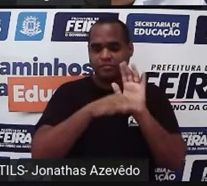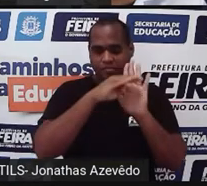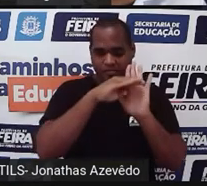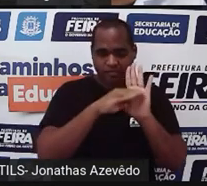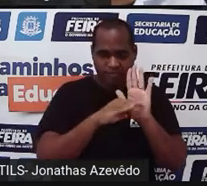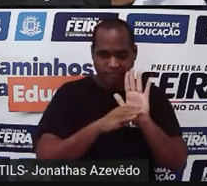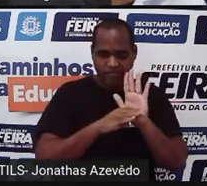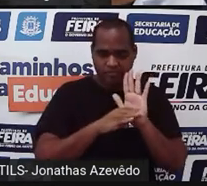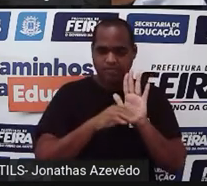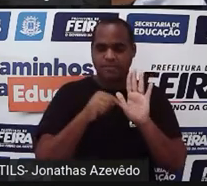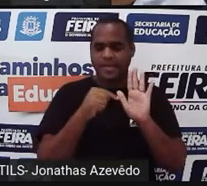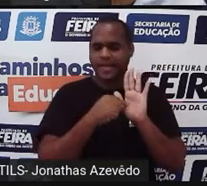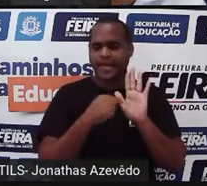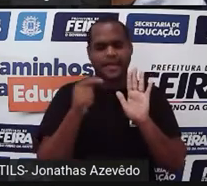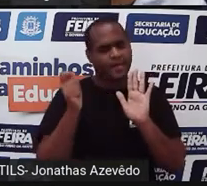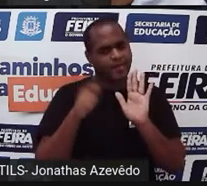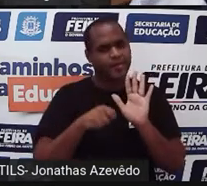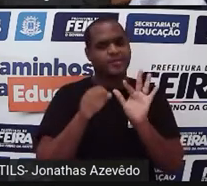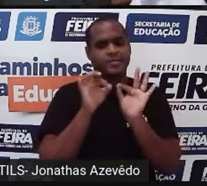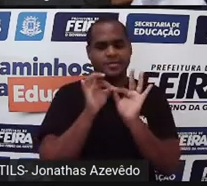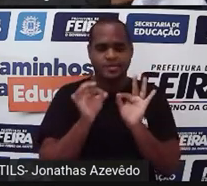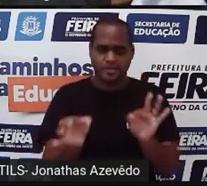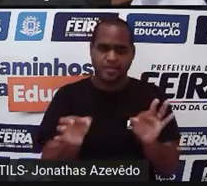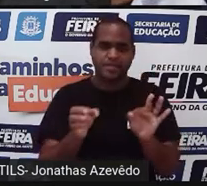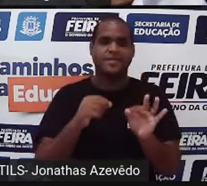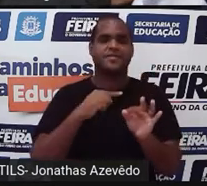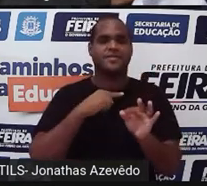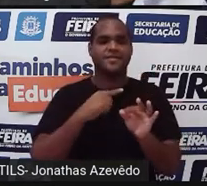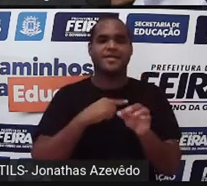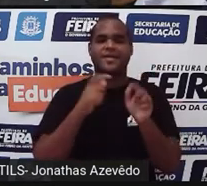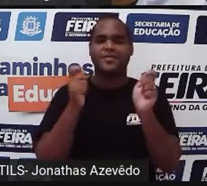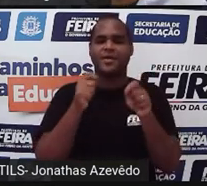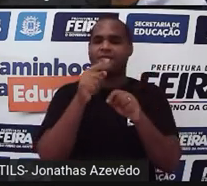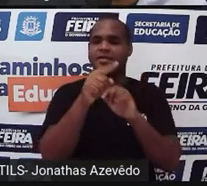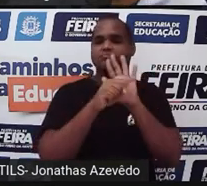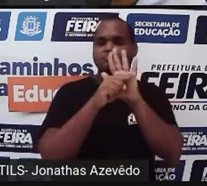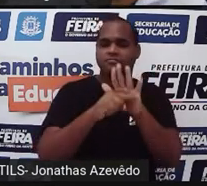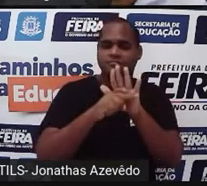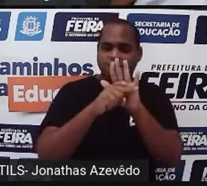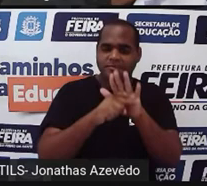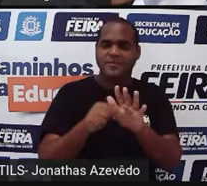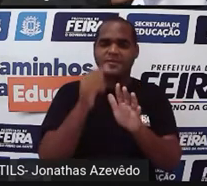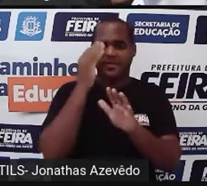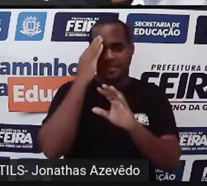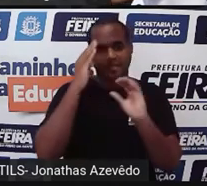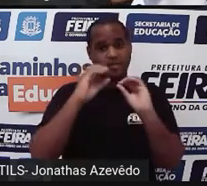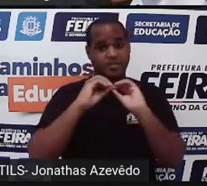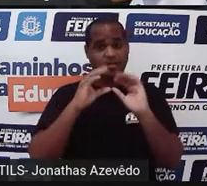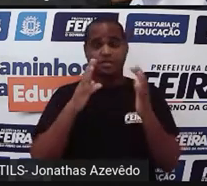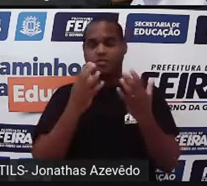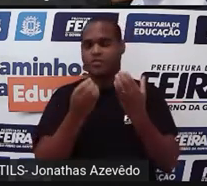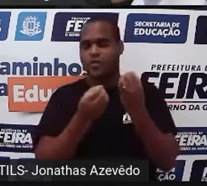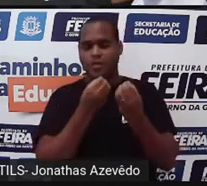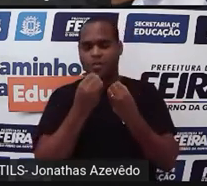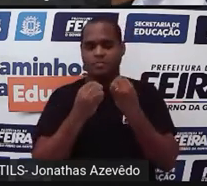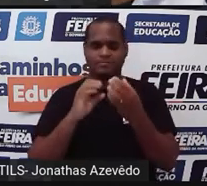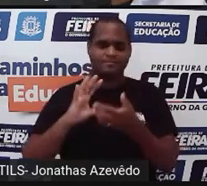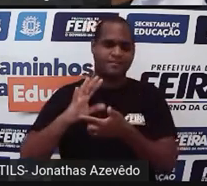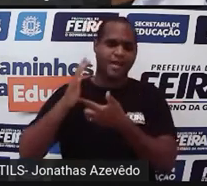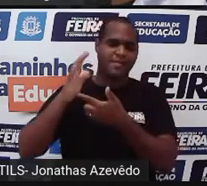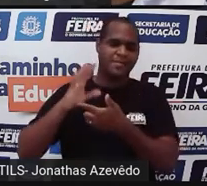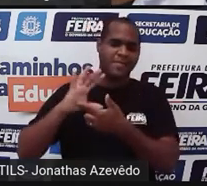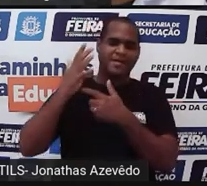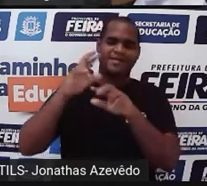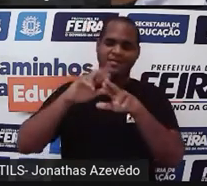uma organização mais simples, mas que já ajuda a entender, né? De que